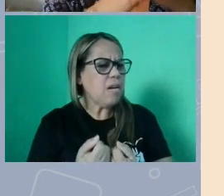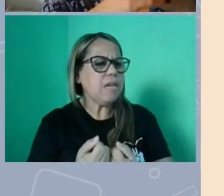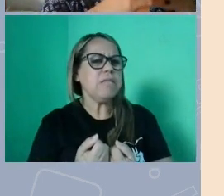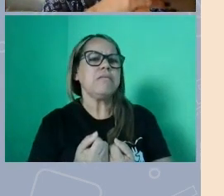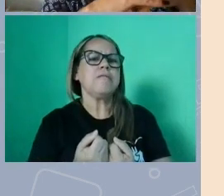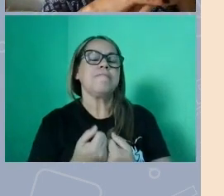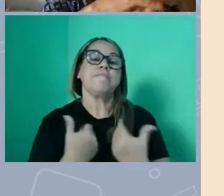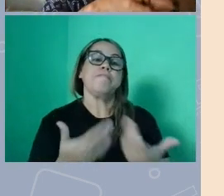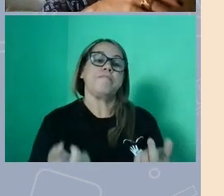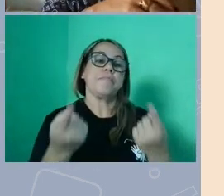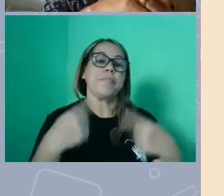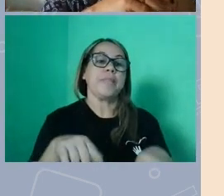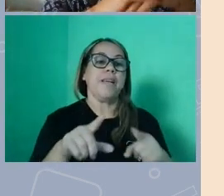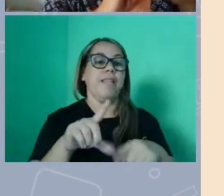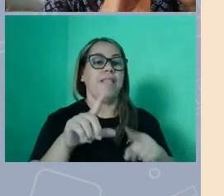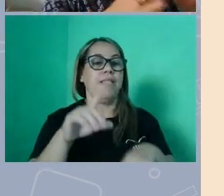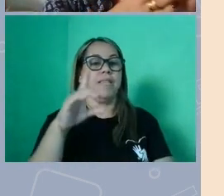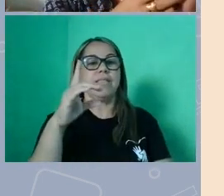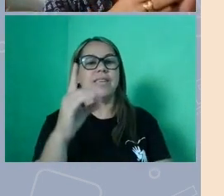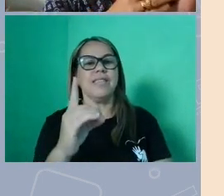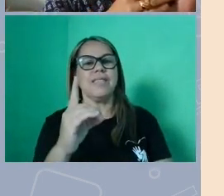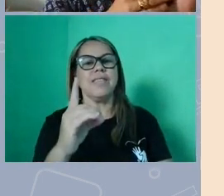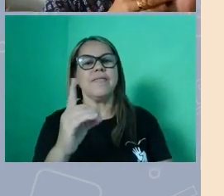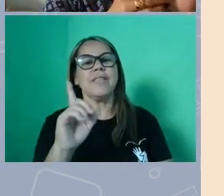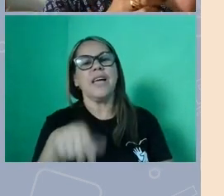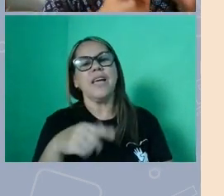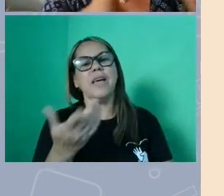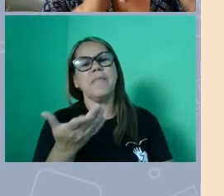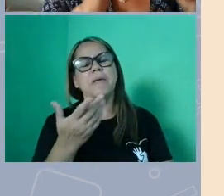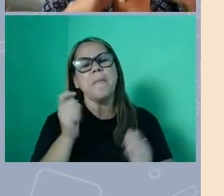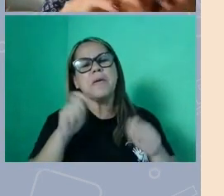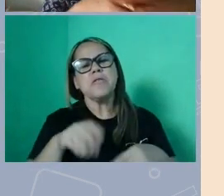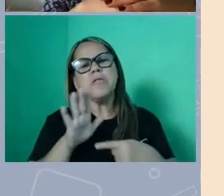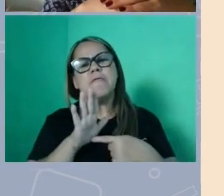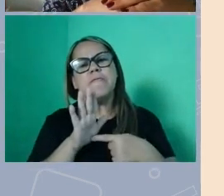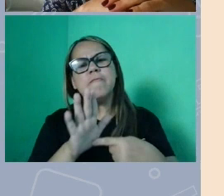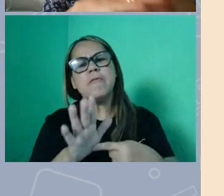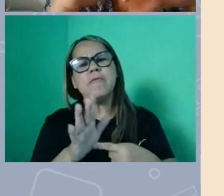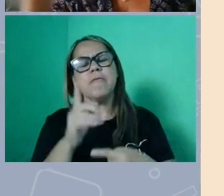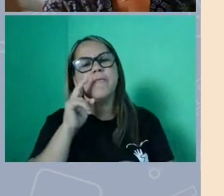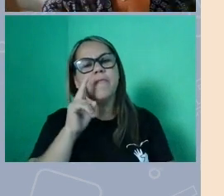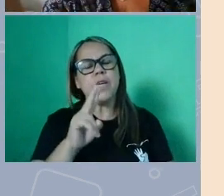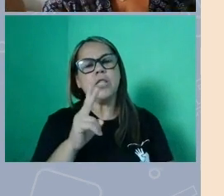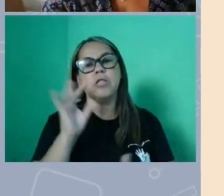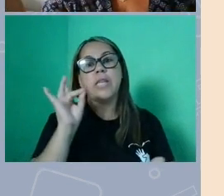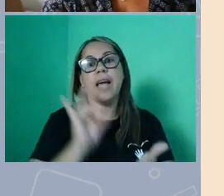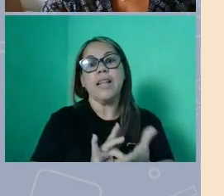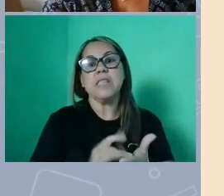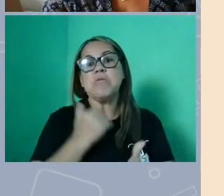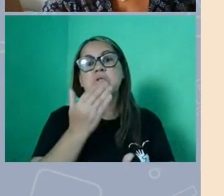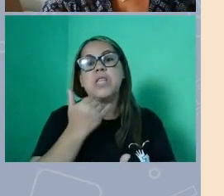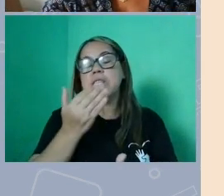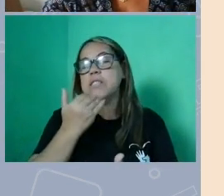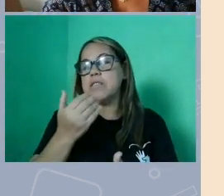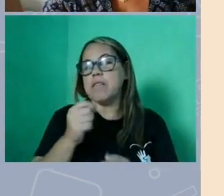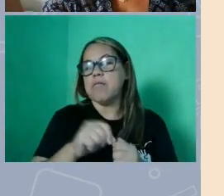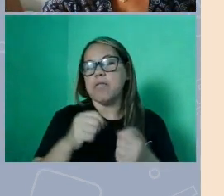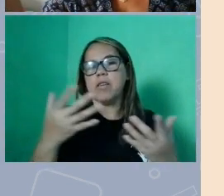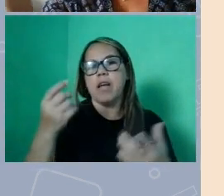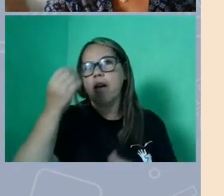letra D servem para que possamos evidenciar a nossa realidade sem criar imaginários